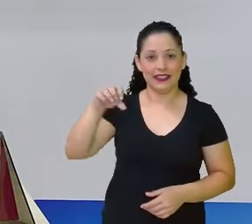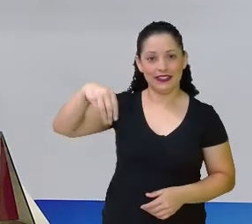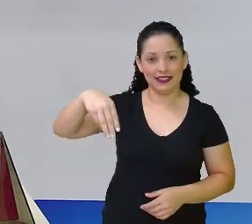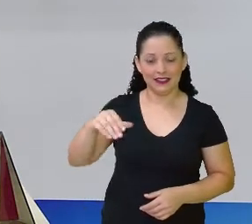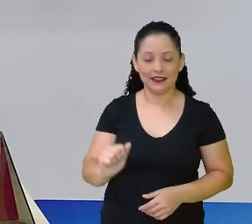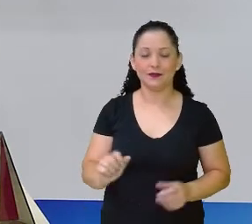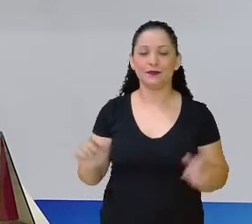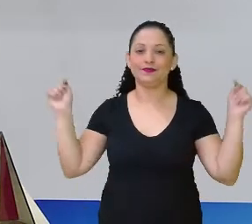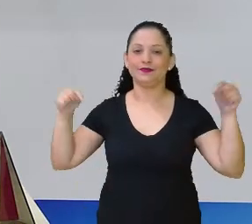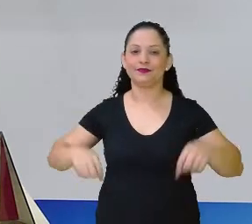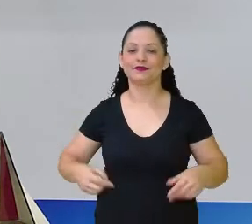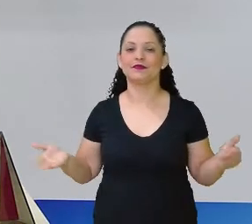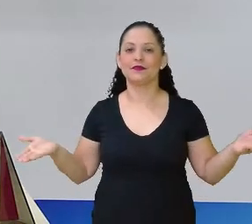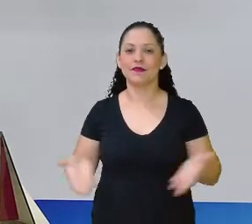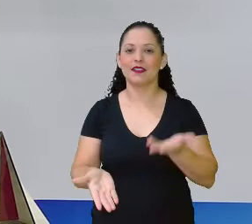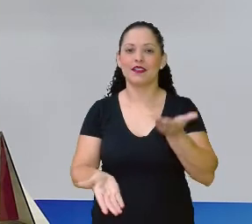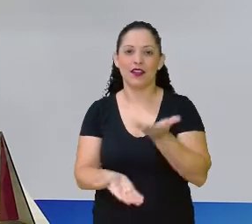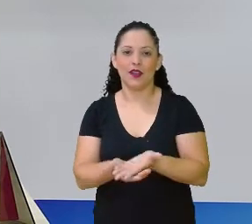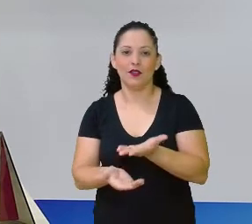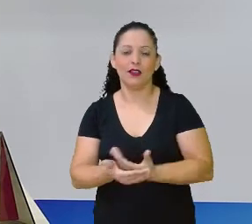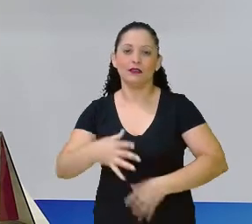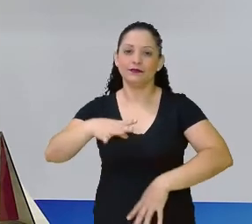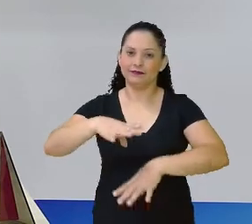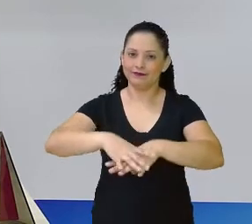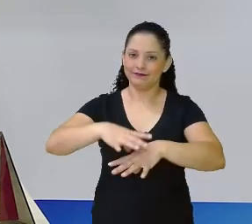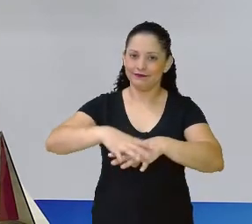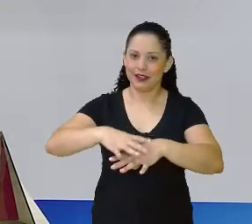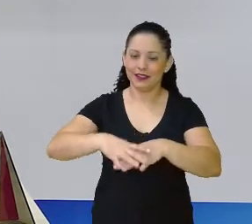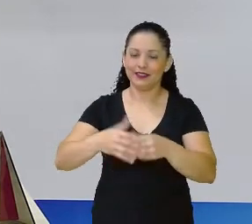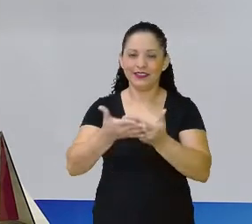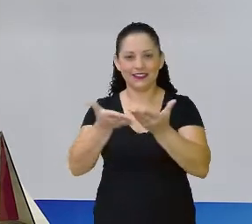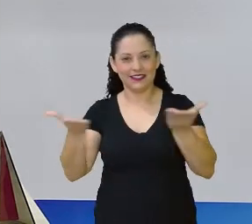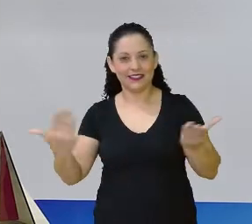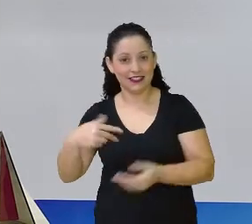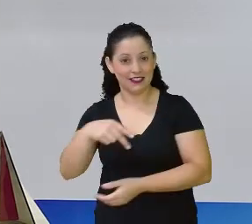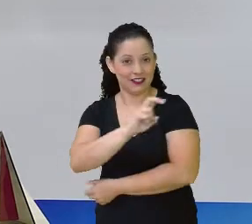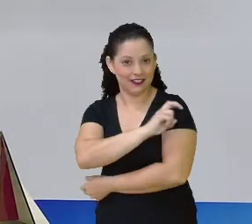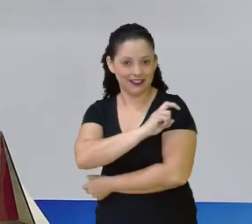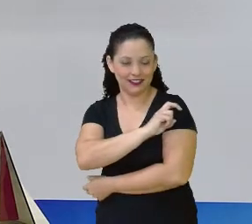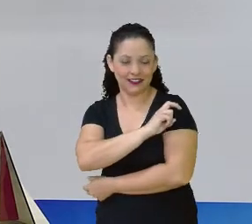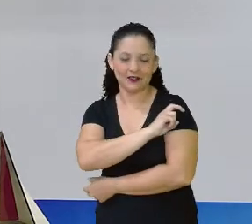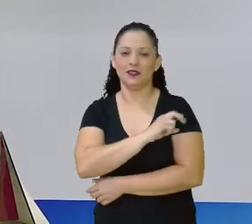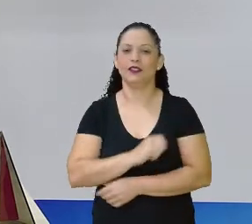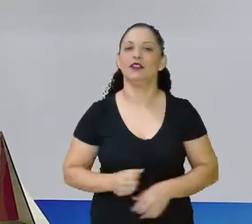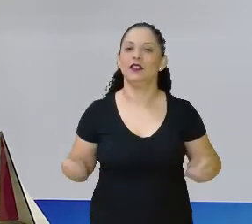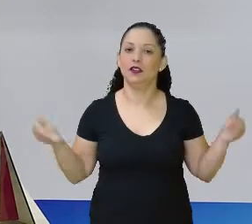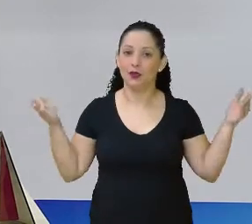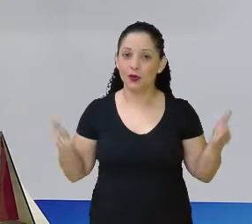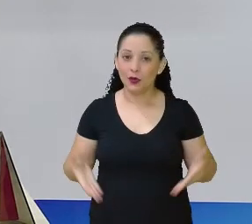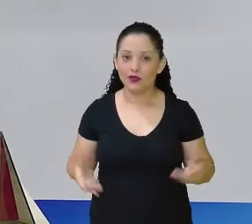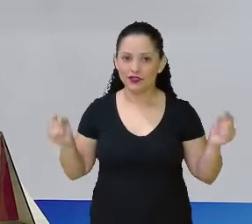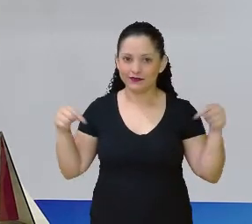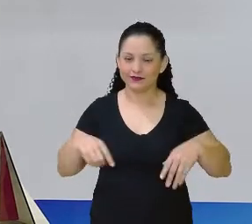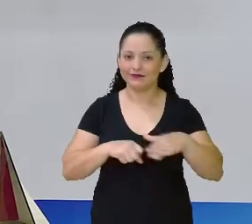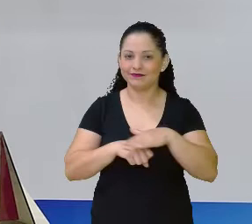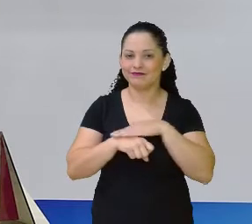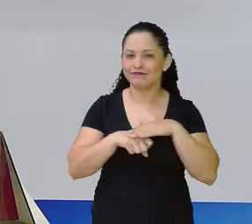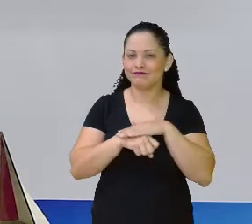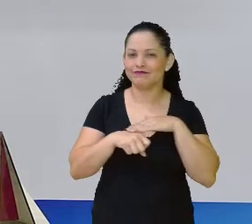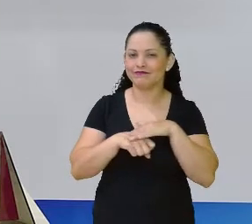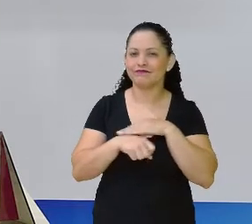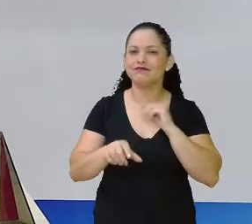estou aqui para mais uma aula de matemática para os quintos anos. Hoje a gente vai conversar um